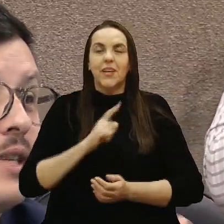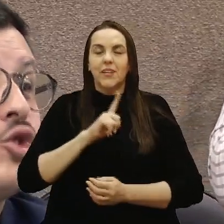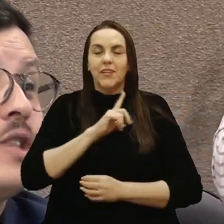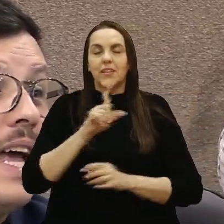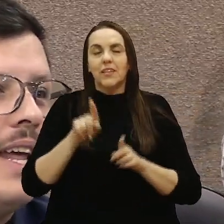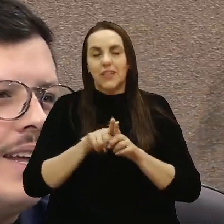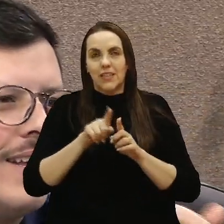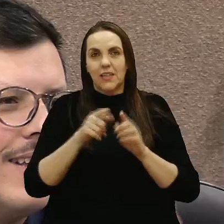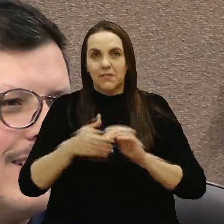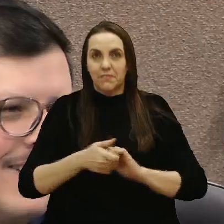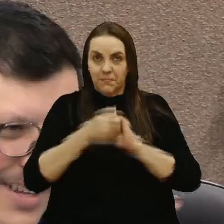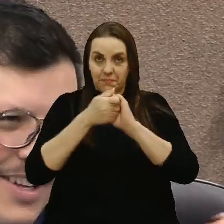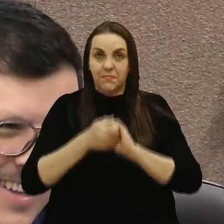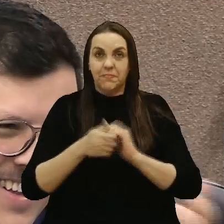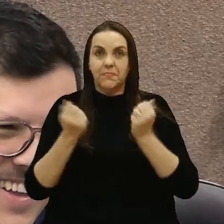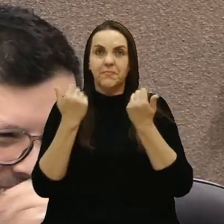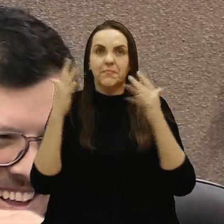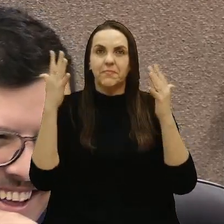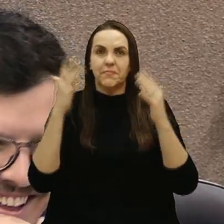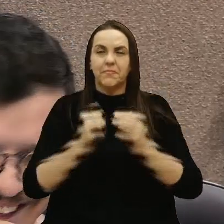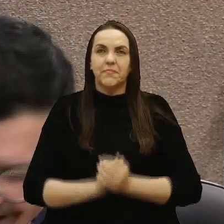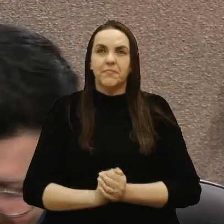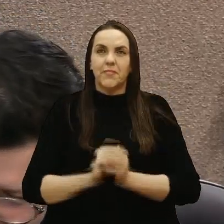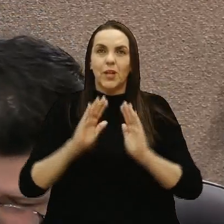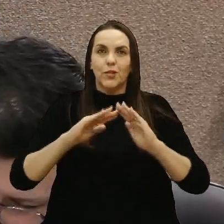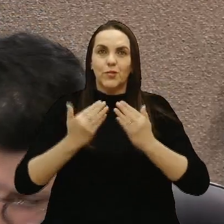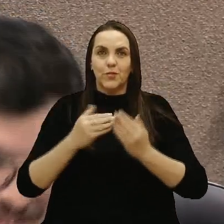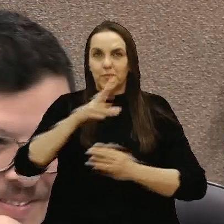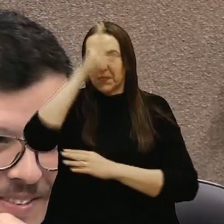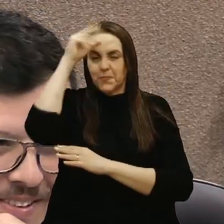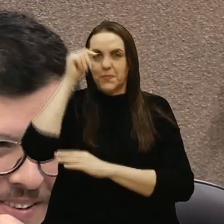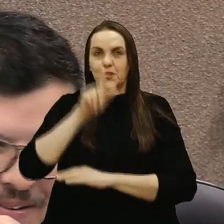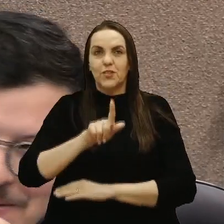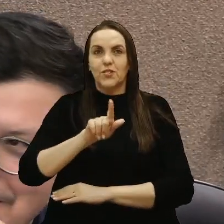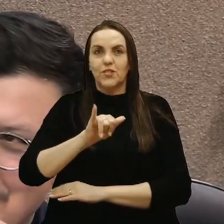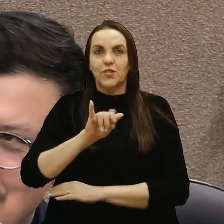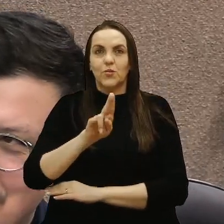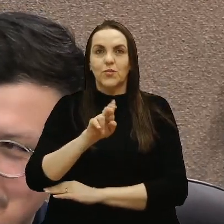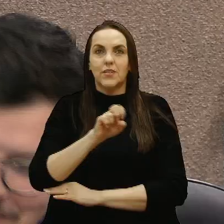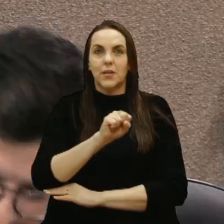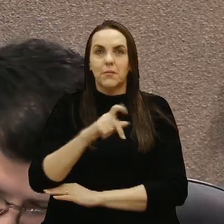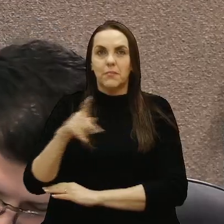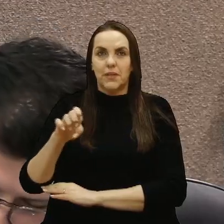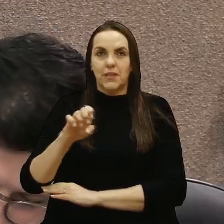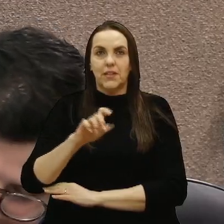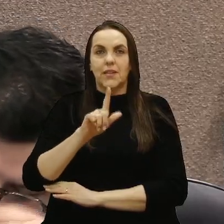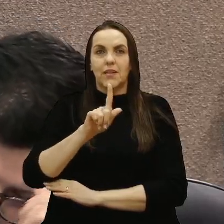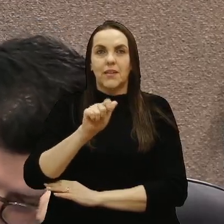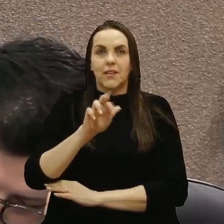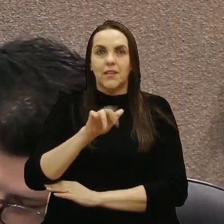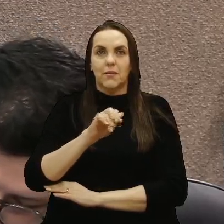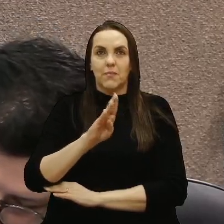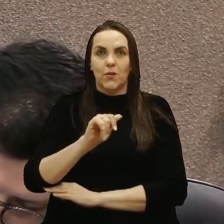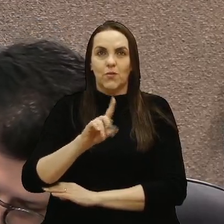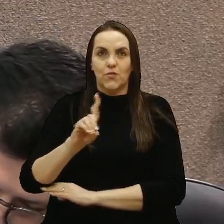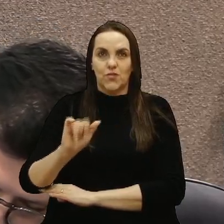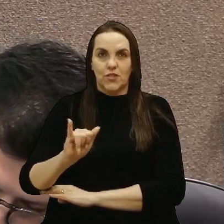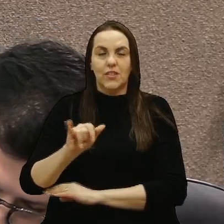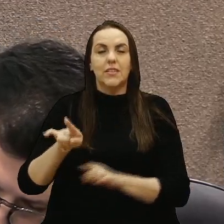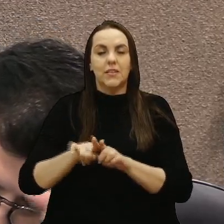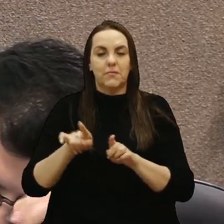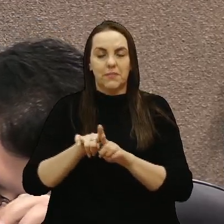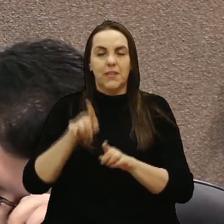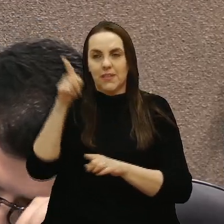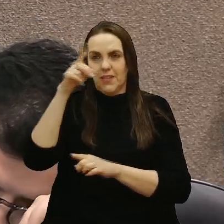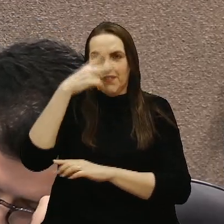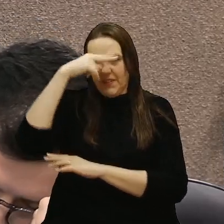de congratulações à Escola Municipal Giuseppe Garibaldi. No último domingo eu tive a oportunidade, também o vereador Edson da Rosa estava